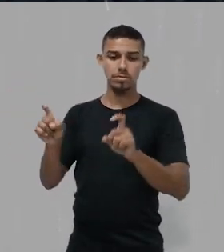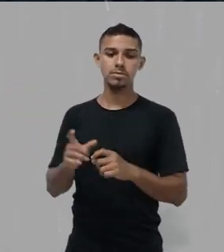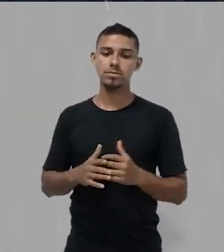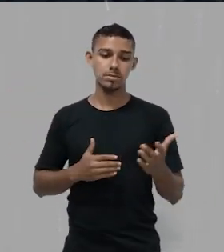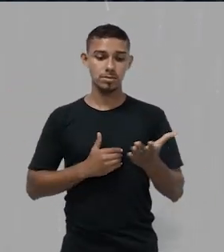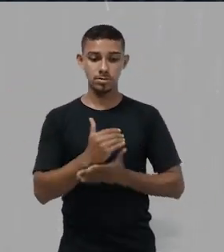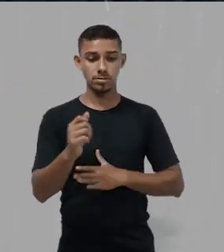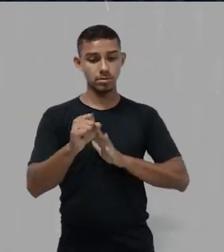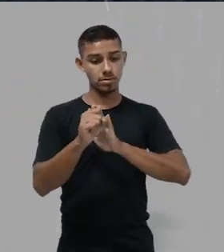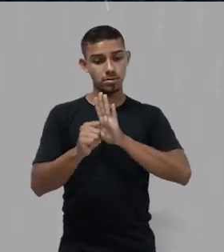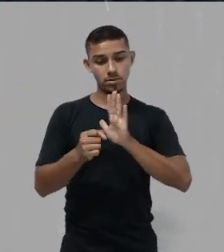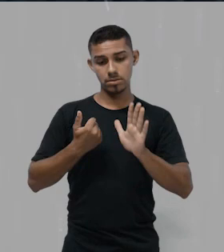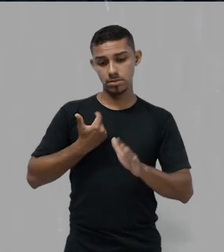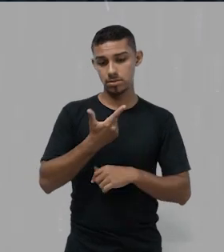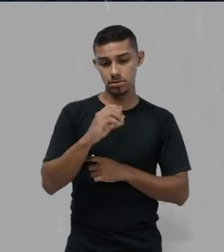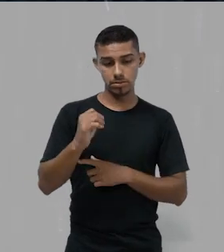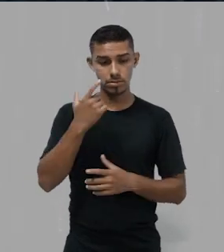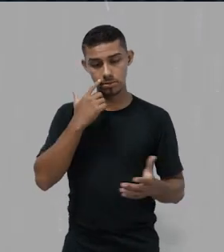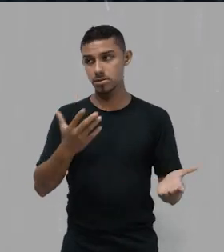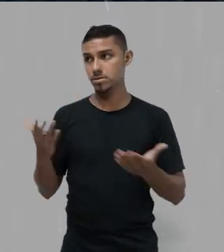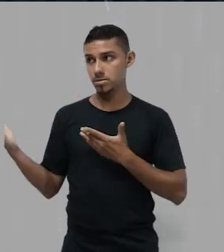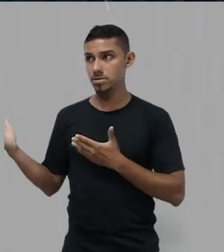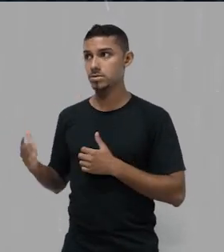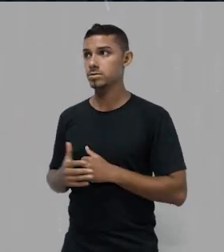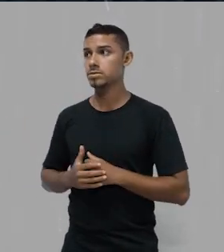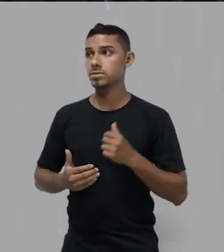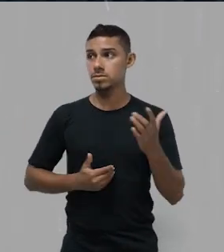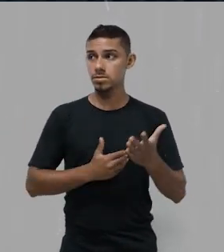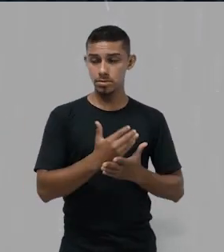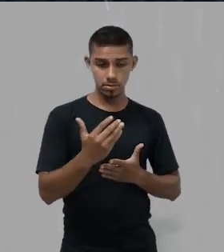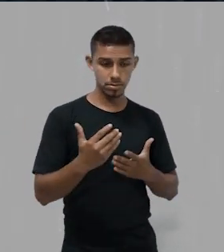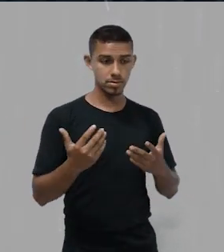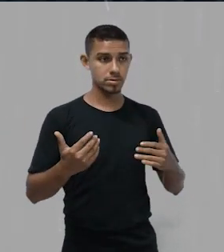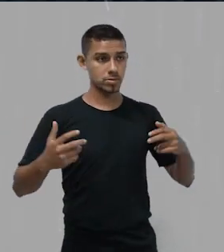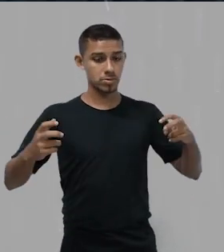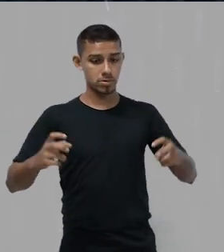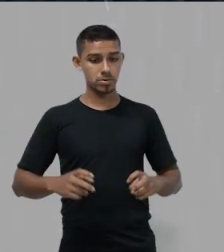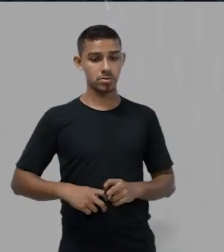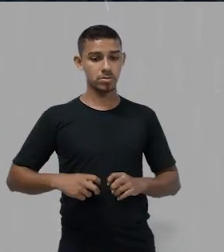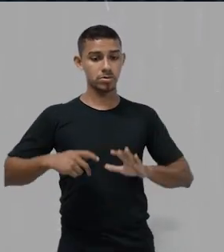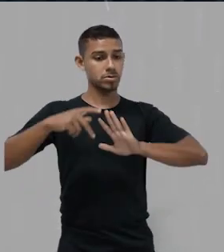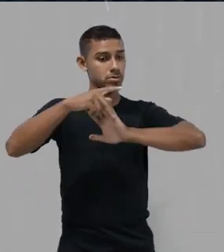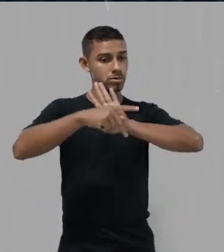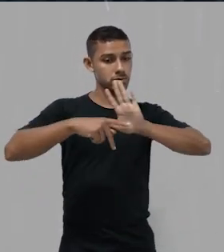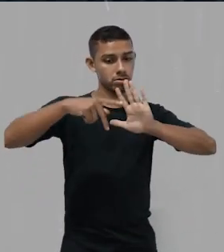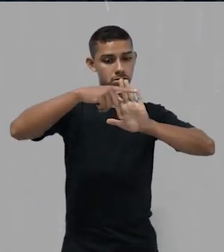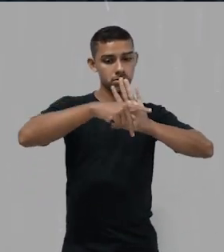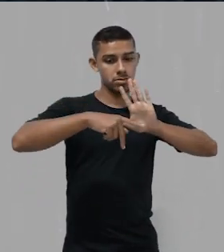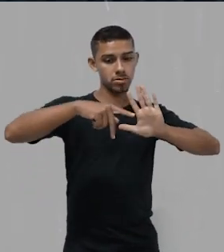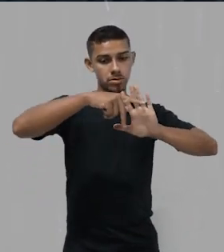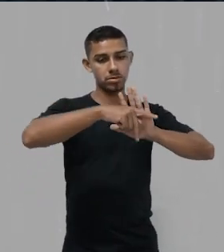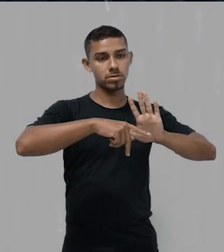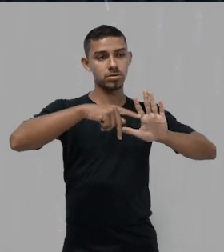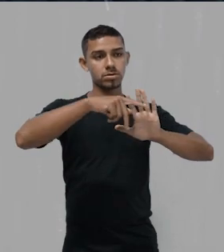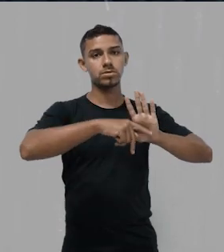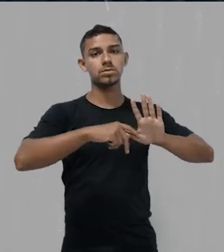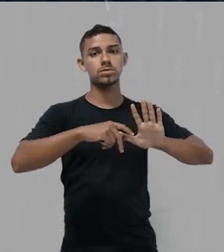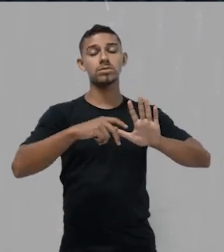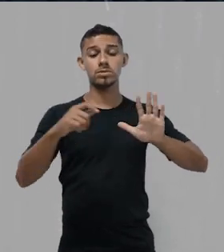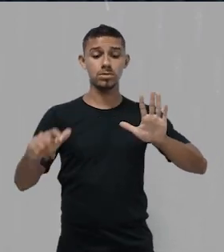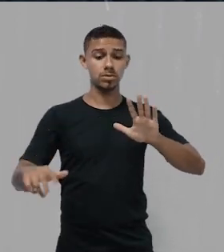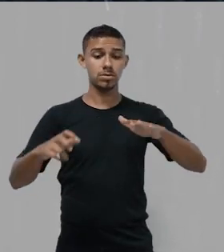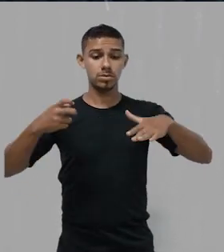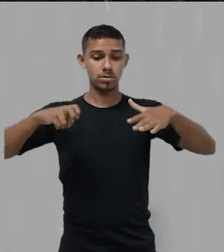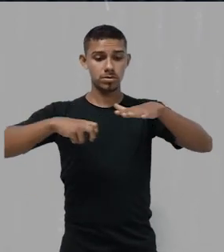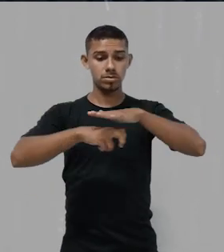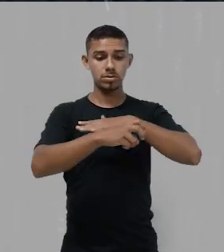do século XX. Ele começa a fazer elementos ferroviários, trilhos, né, de uma forma bem simplória e uniforme,